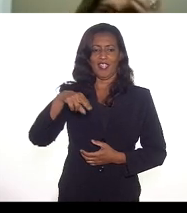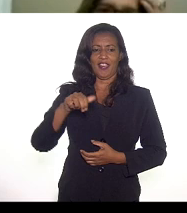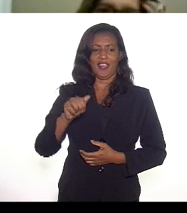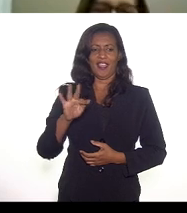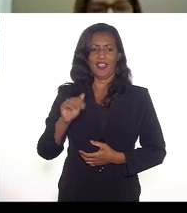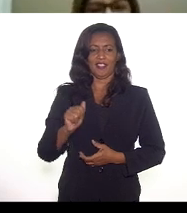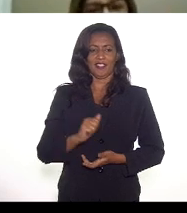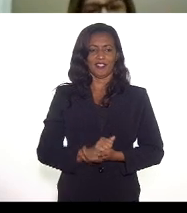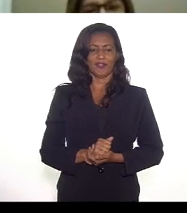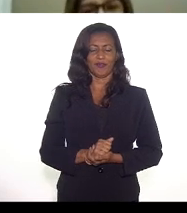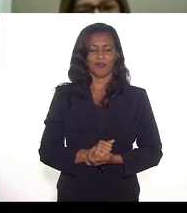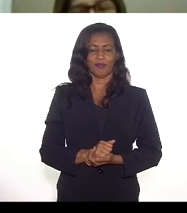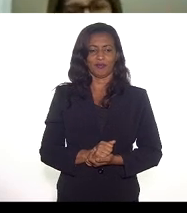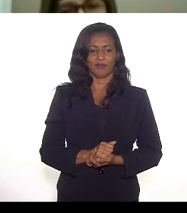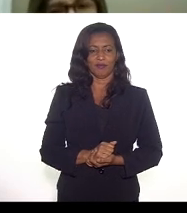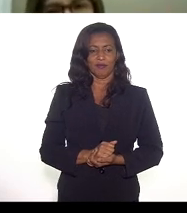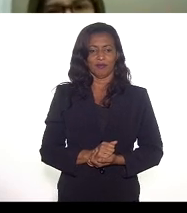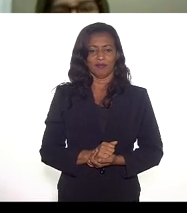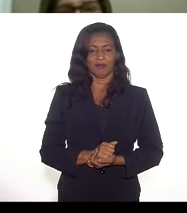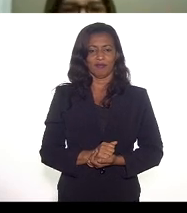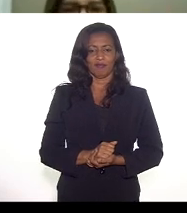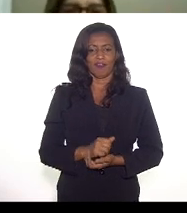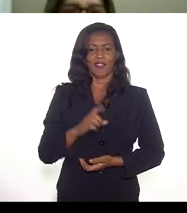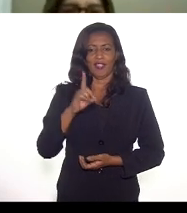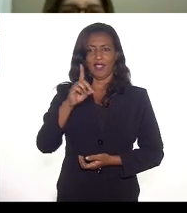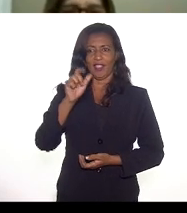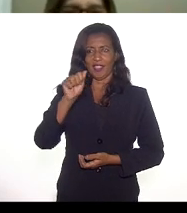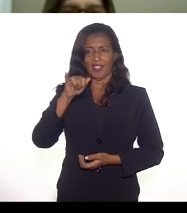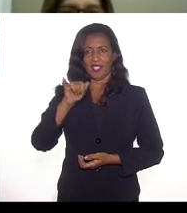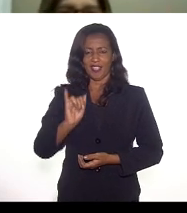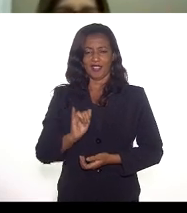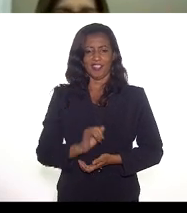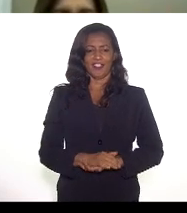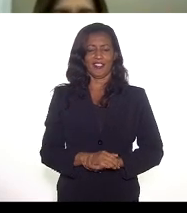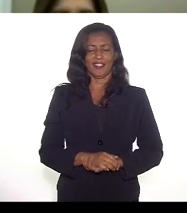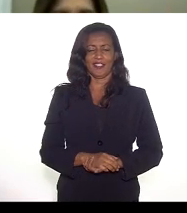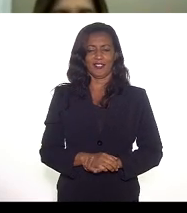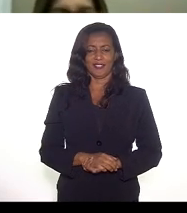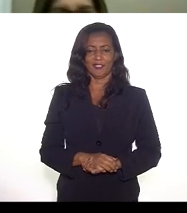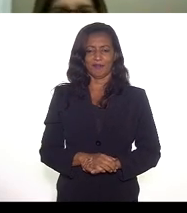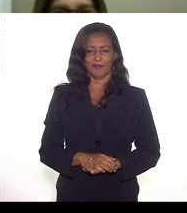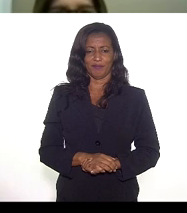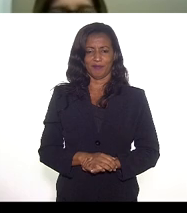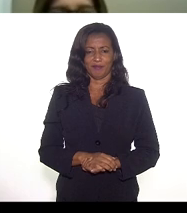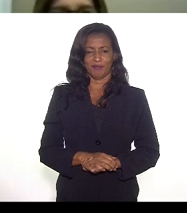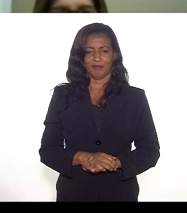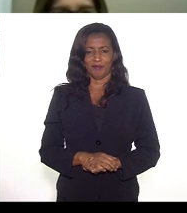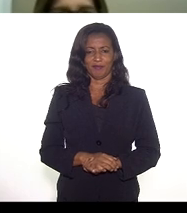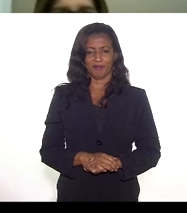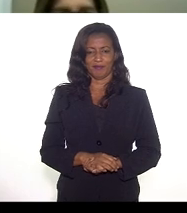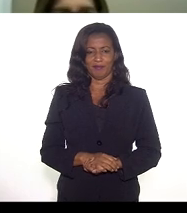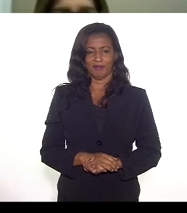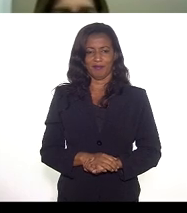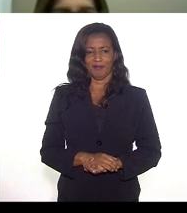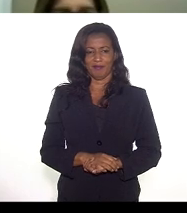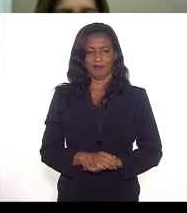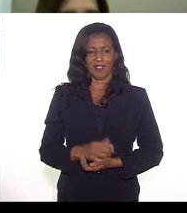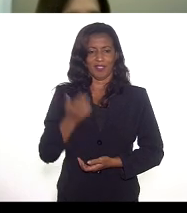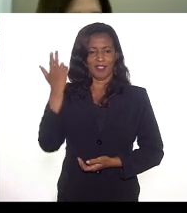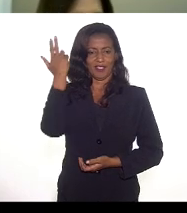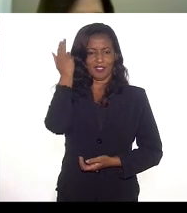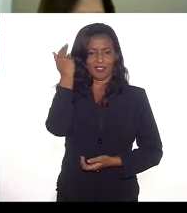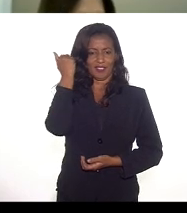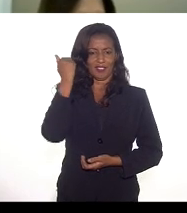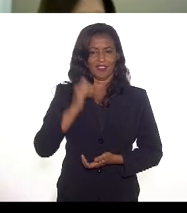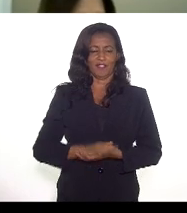amanhã. Souza. Ok. Dani Monteiro é amanhã. Dani... E Eliomar. Então, vamos